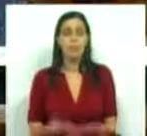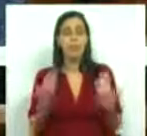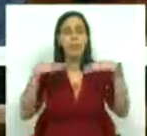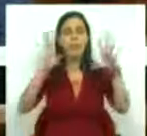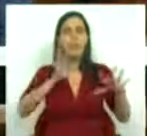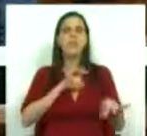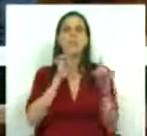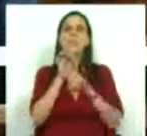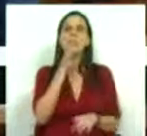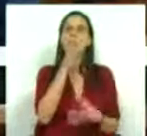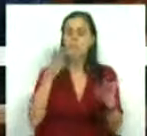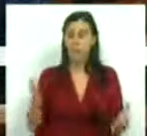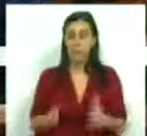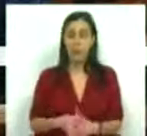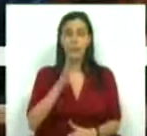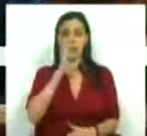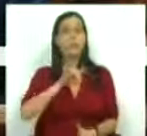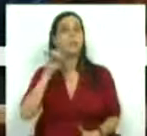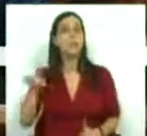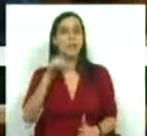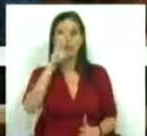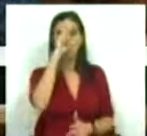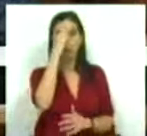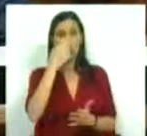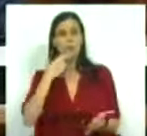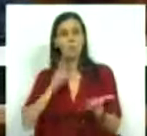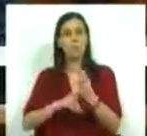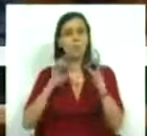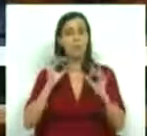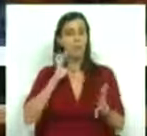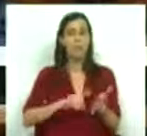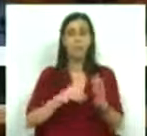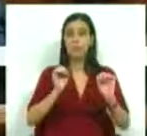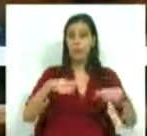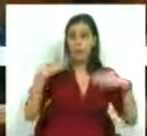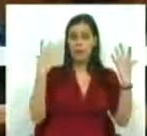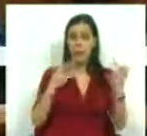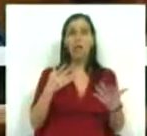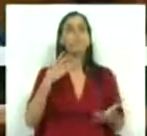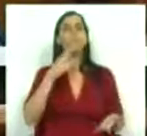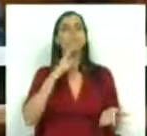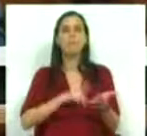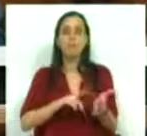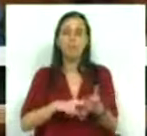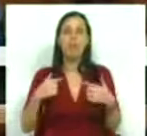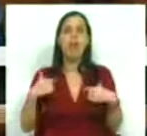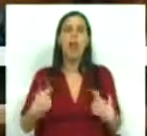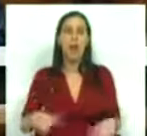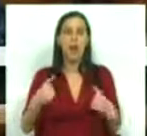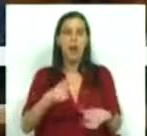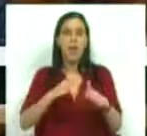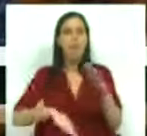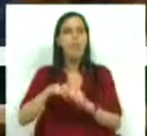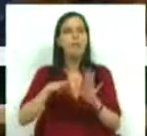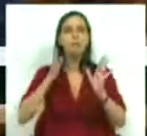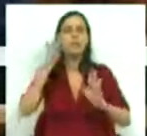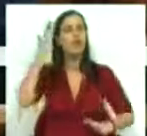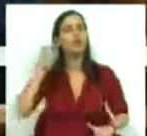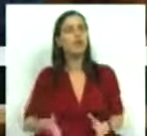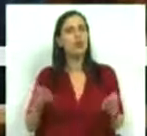Mas, senhores deputados, se esse esforço é de facto colossal, mais razões temos para assegurar o máximo de